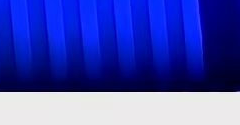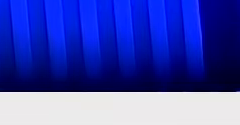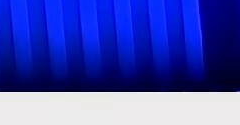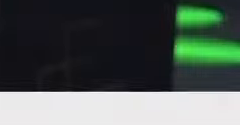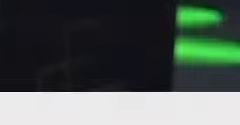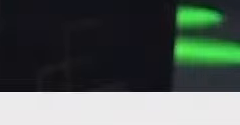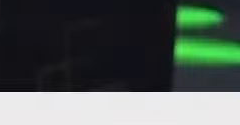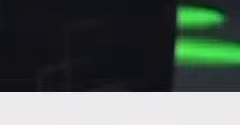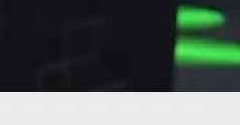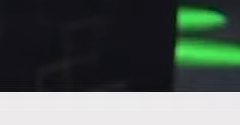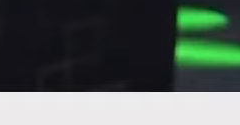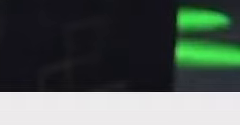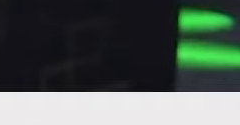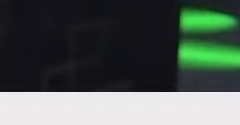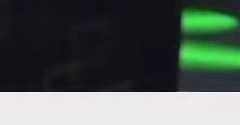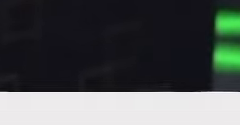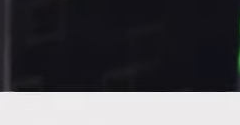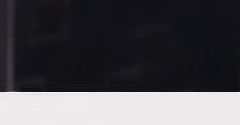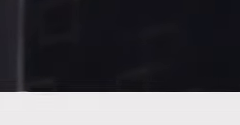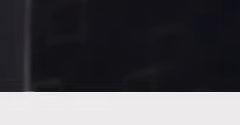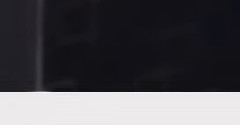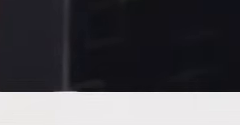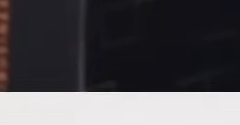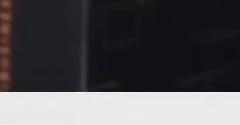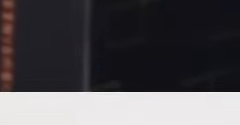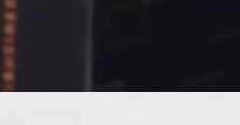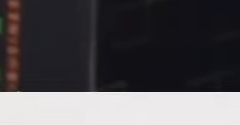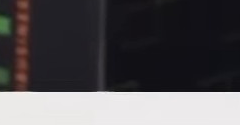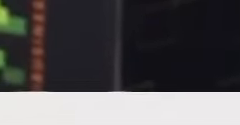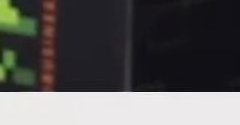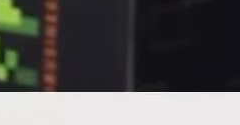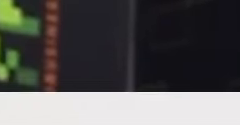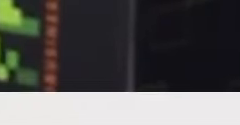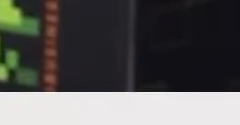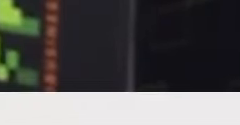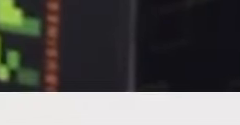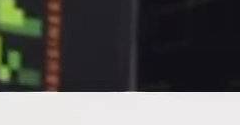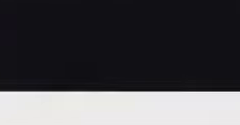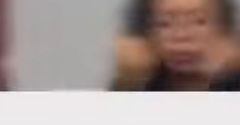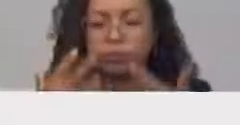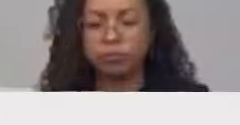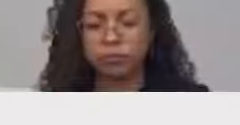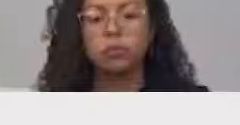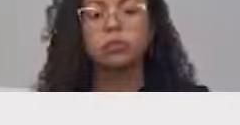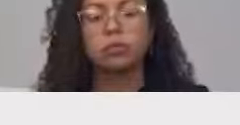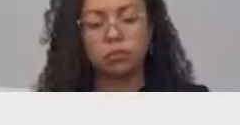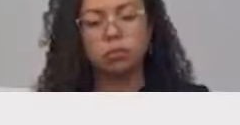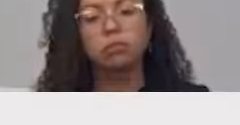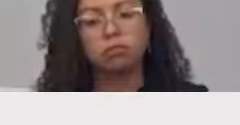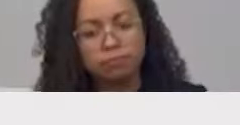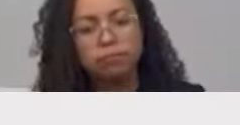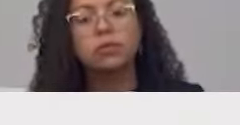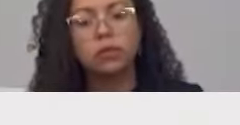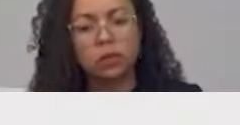Marcelo Matos o prefeito de São Paulo Ricardo Nunes promete atender ao novo questionamento do Ministro Alexandre